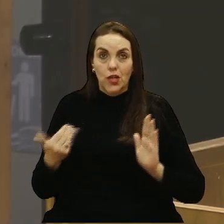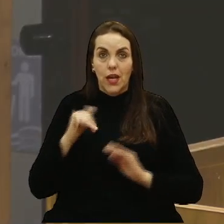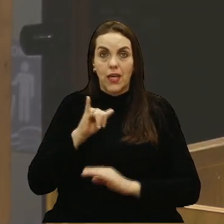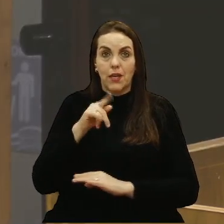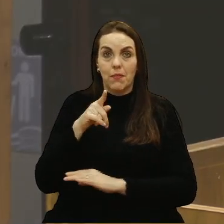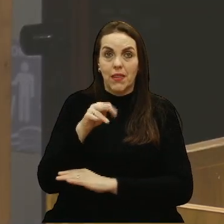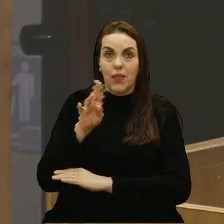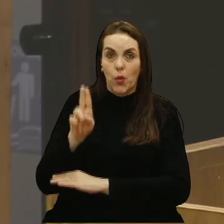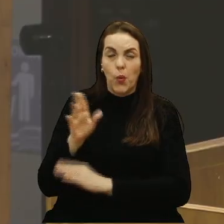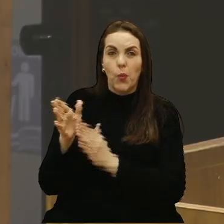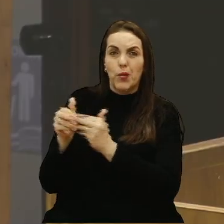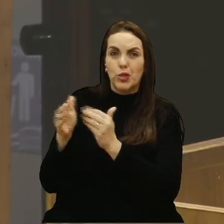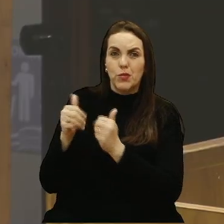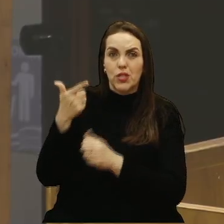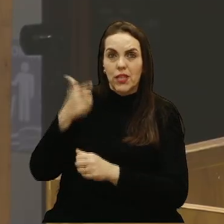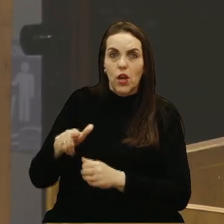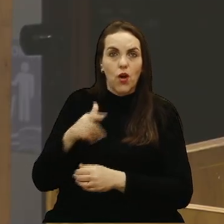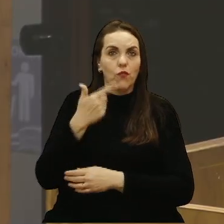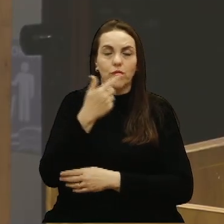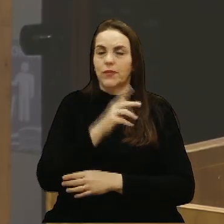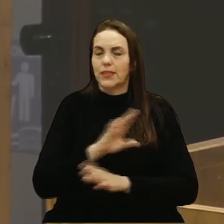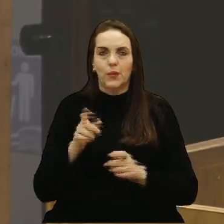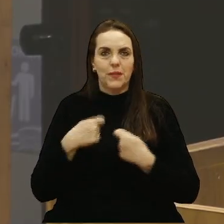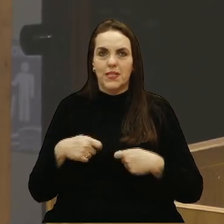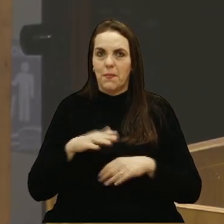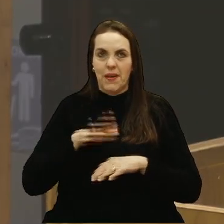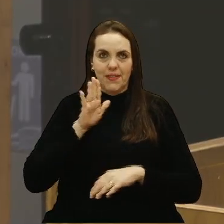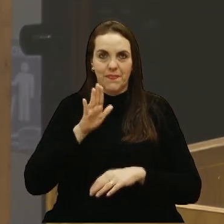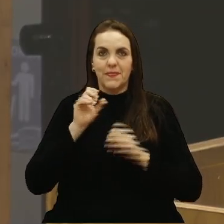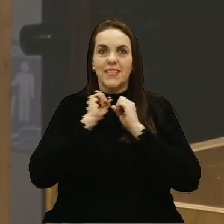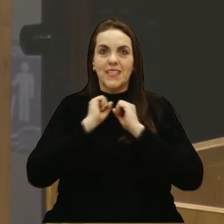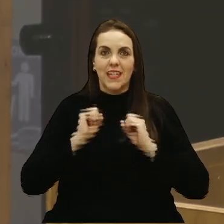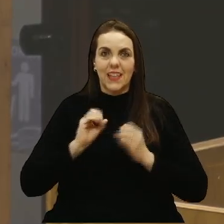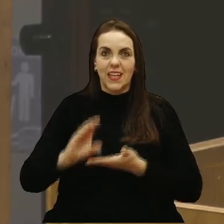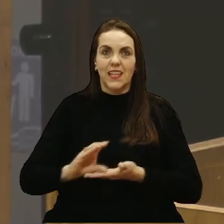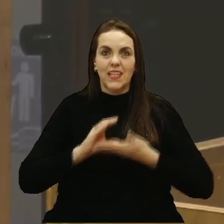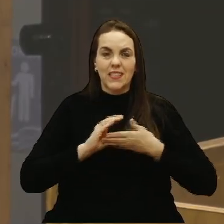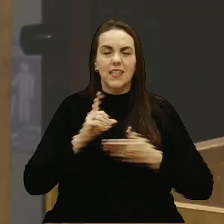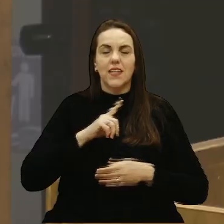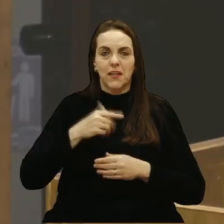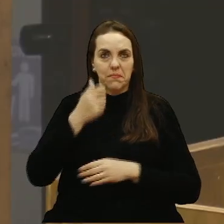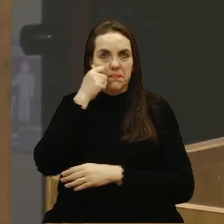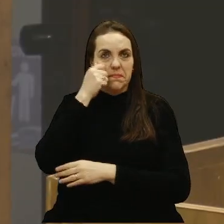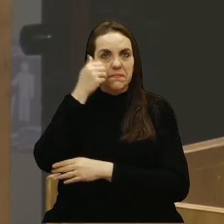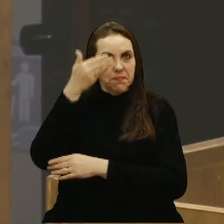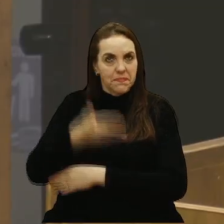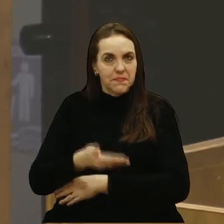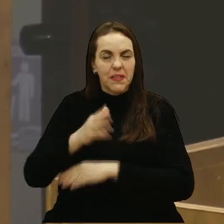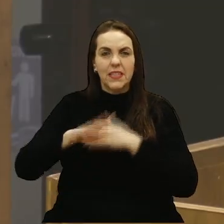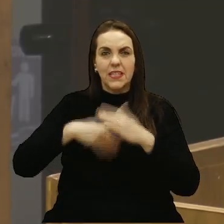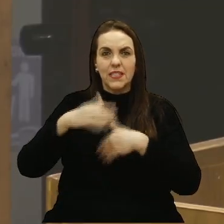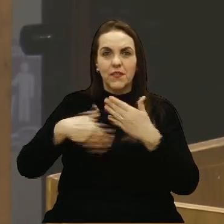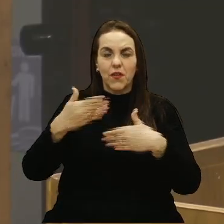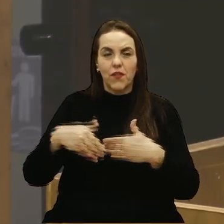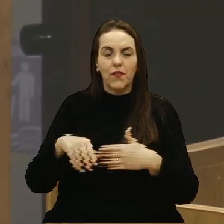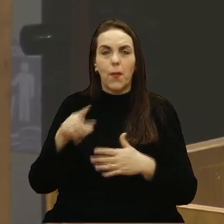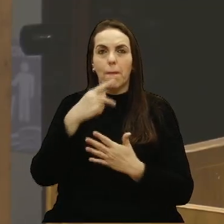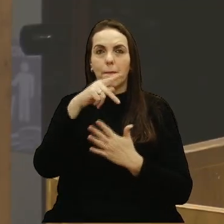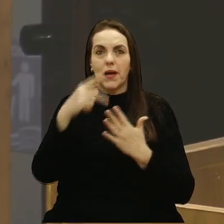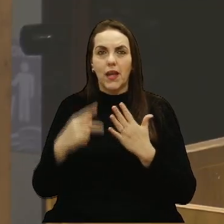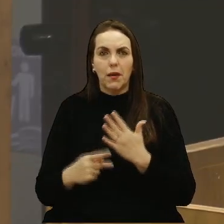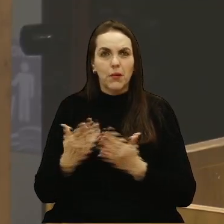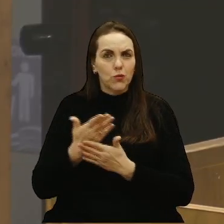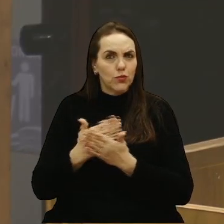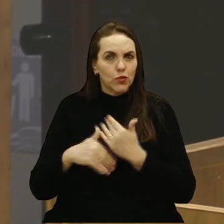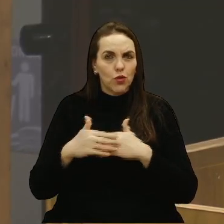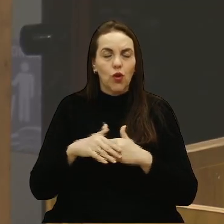fazer o pedido de renovação, porque a Secretaria da Receita, a equipe que está aqui presente, desenvolveu internamente todos os parâmetros para que a fiscalização